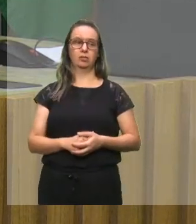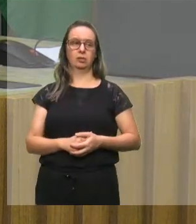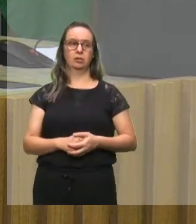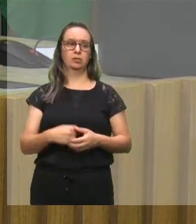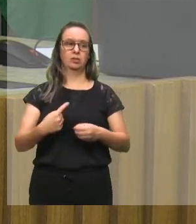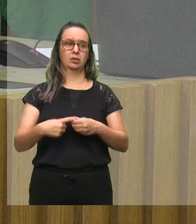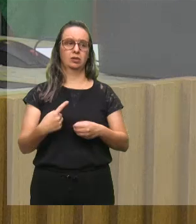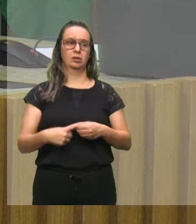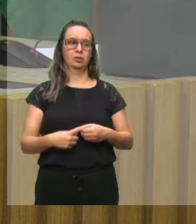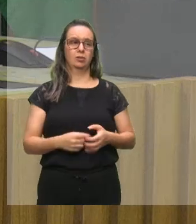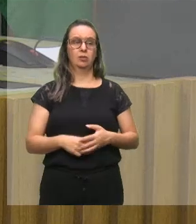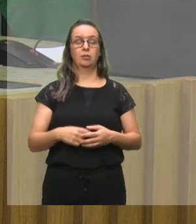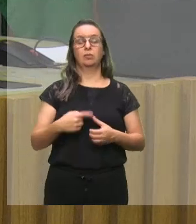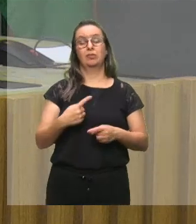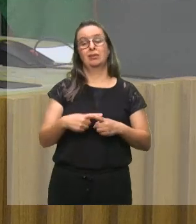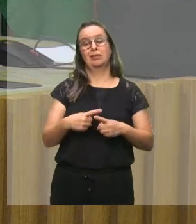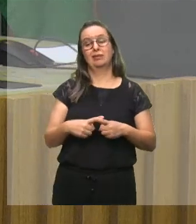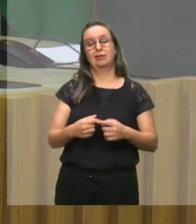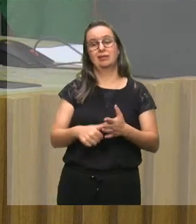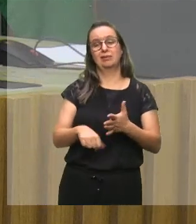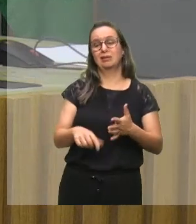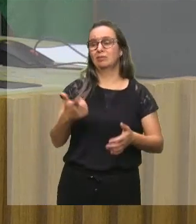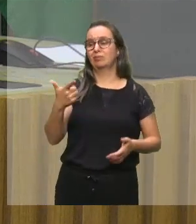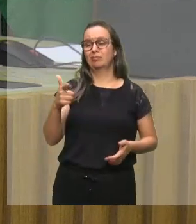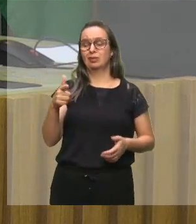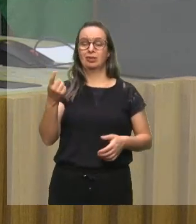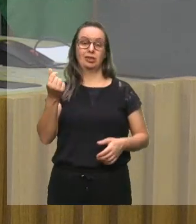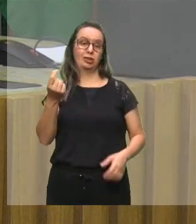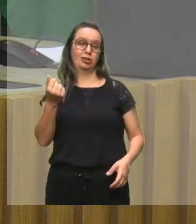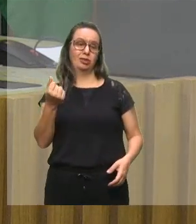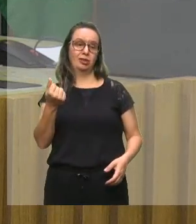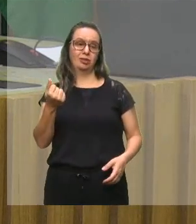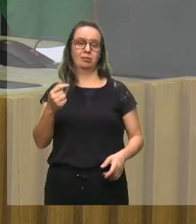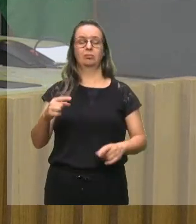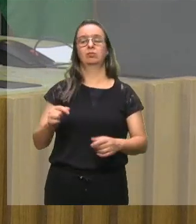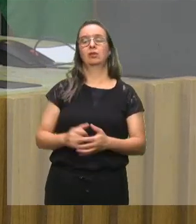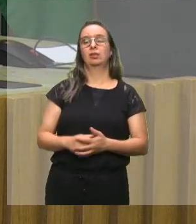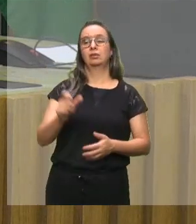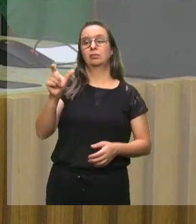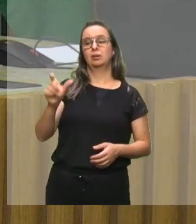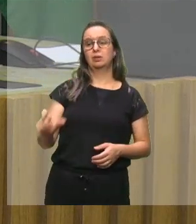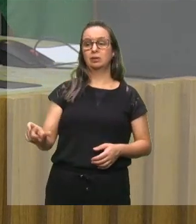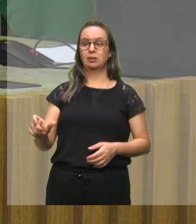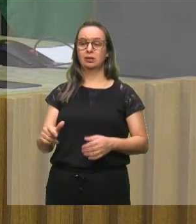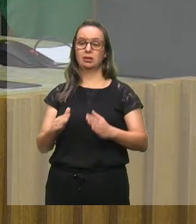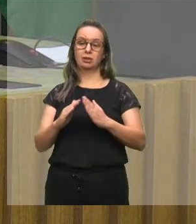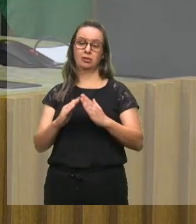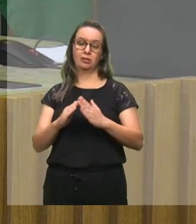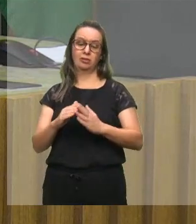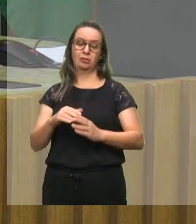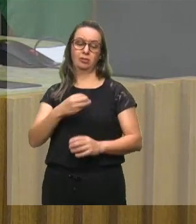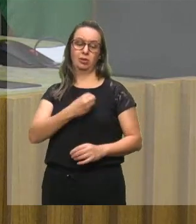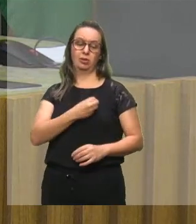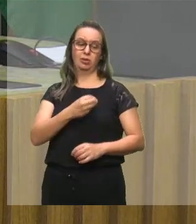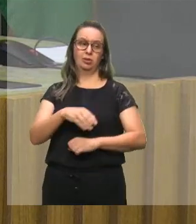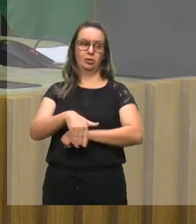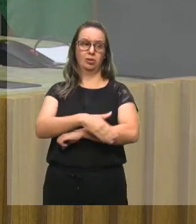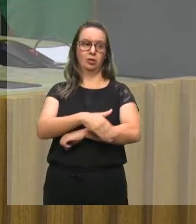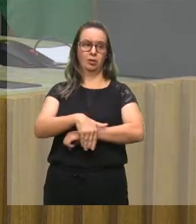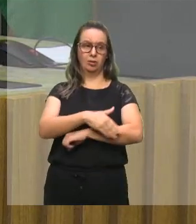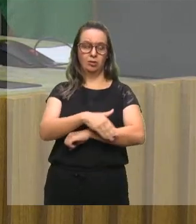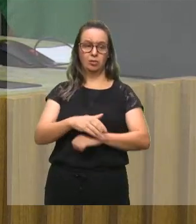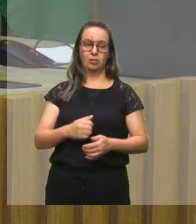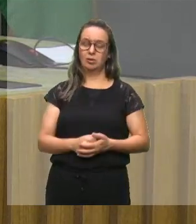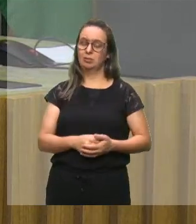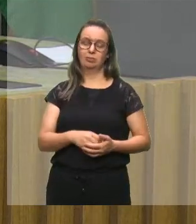porque às vezes a gente também não tem condição de comprar uma garrafinha de água, e não é todo comércio que a gente para que a pessoa vai vai ceder um copo de água, principalmente uma pessoa em situação de rua, muita